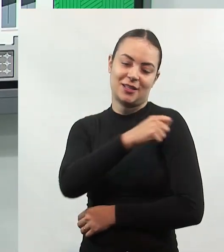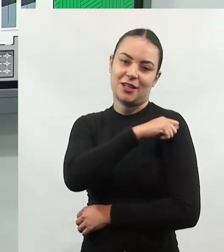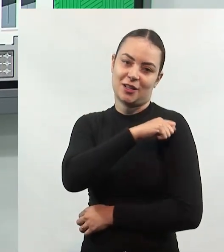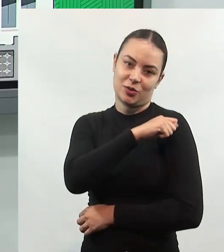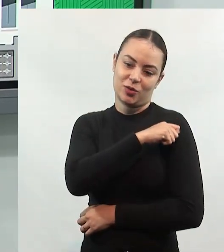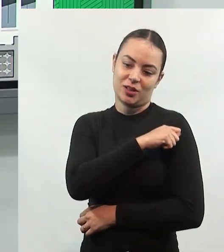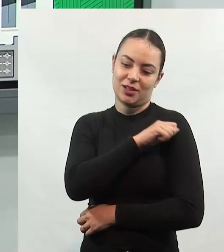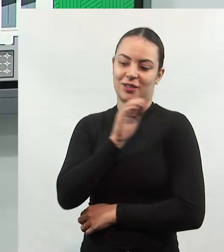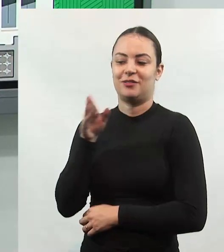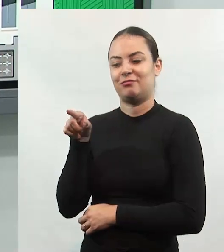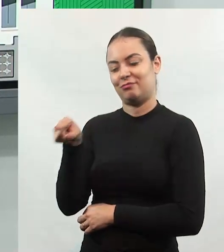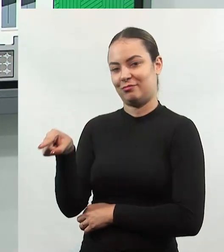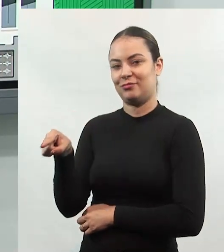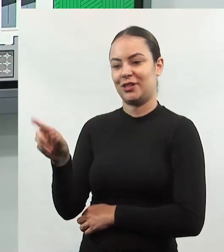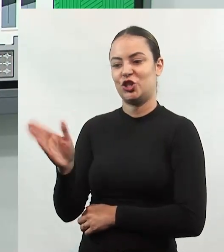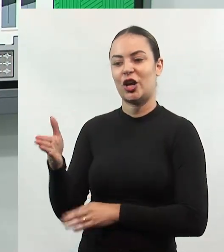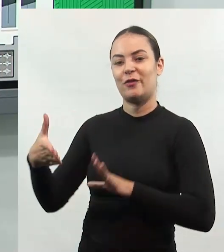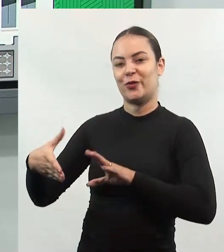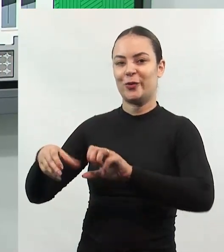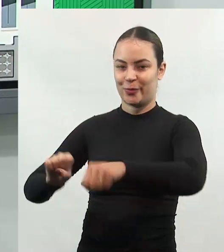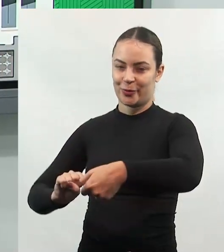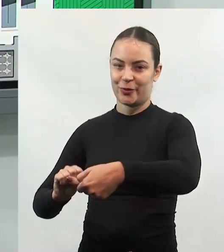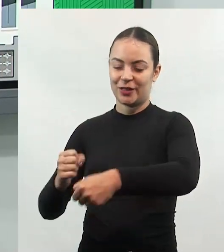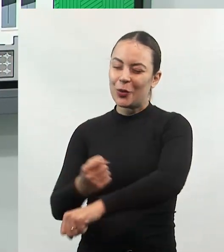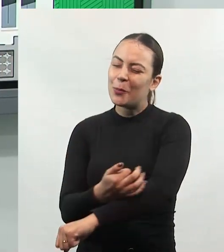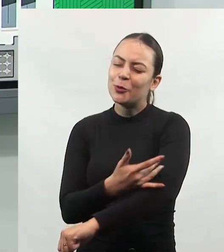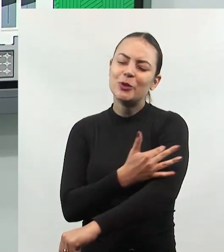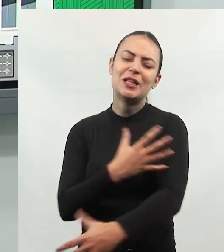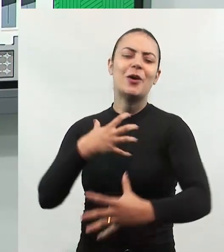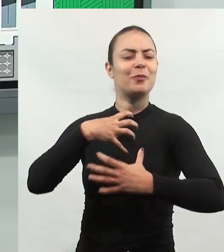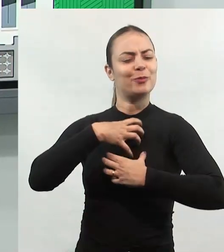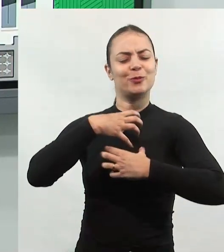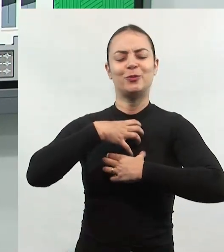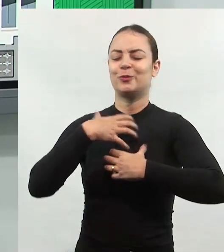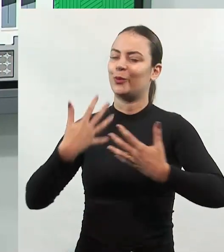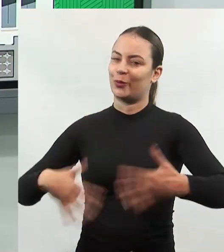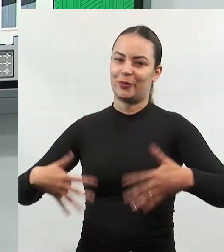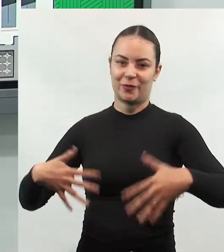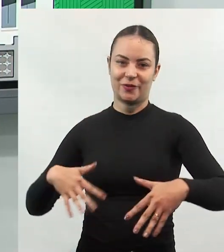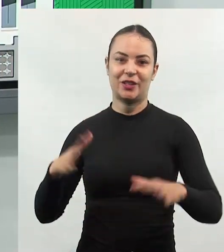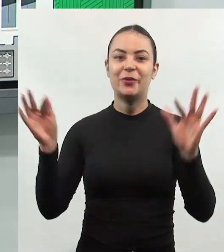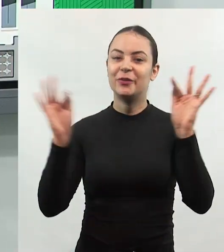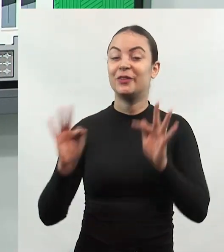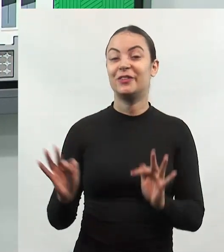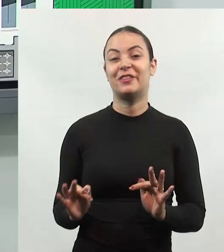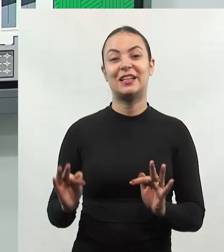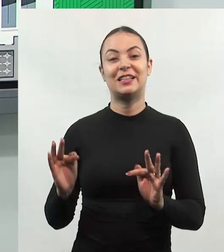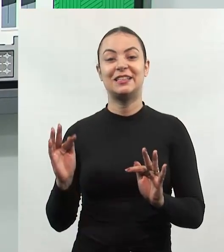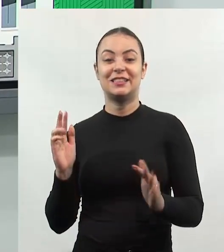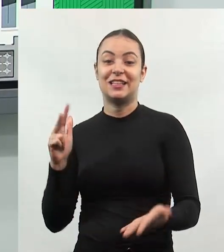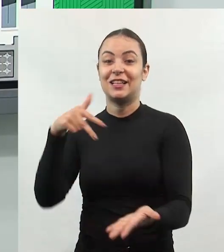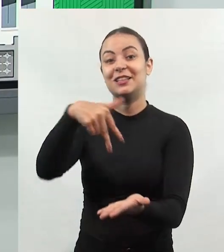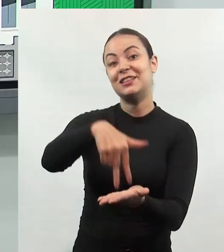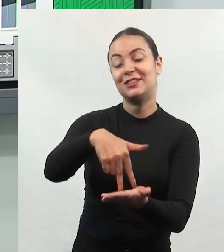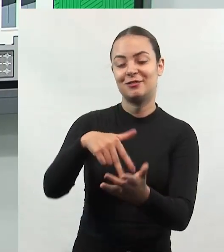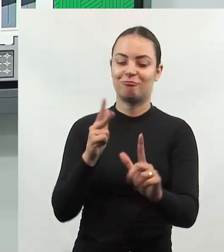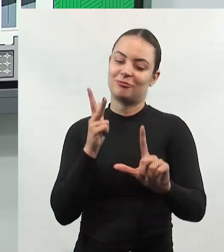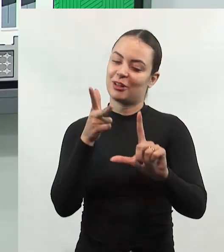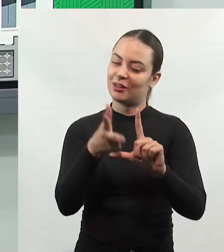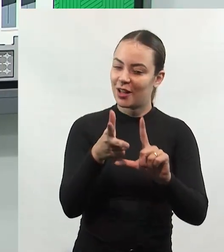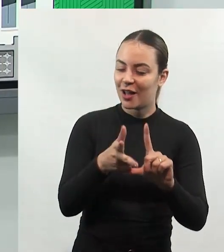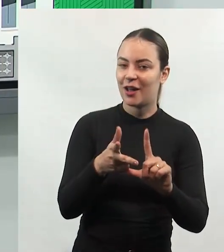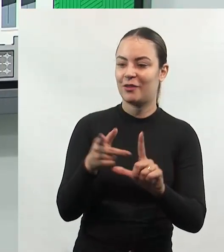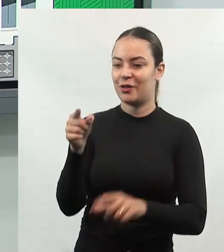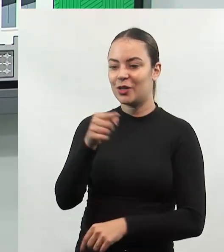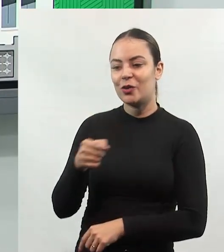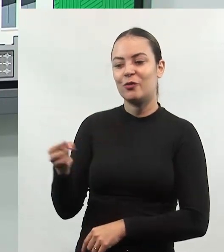de acordo com a ótica dos ex-alunos, das ex-alunas do Carmela Dutra. Então é muita memória afetiva que a gente traz, né? Uma carga emocional muito